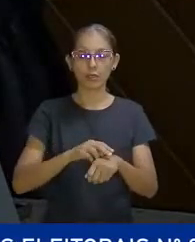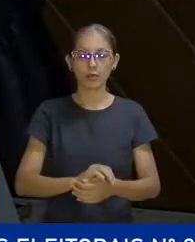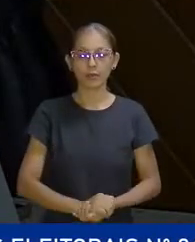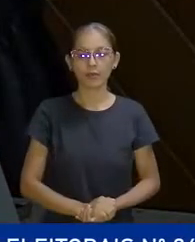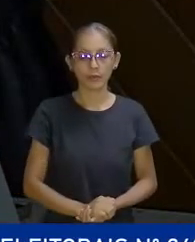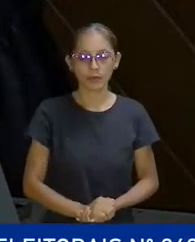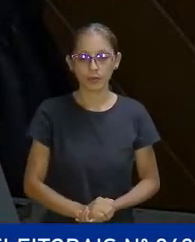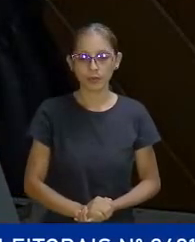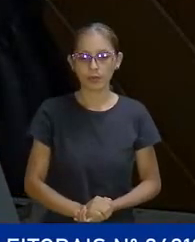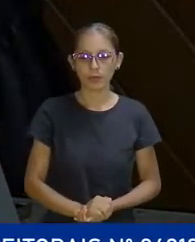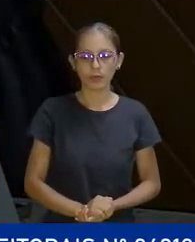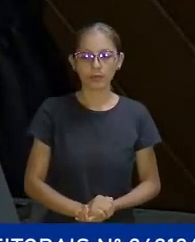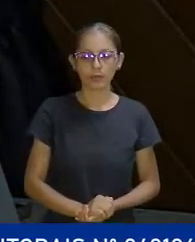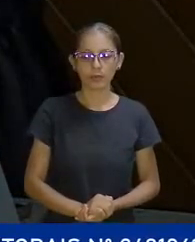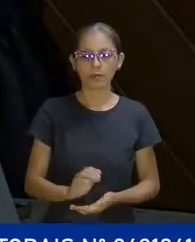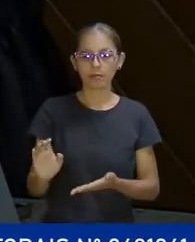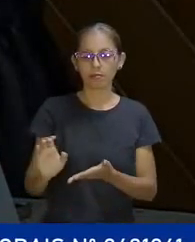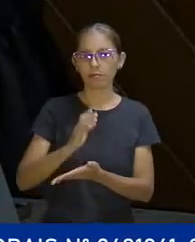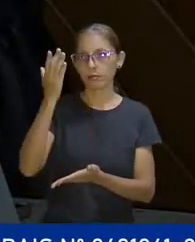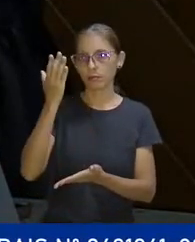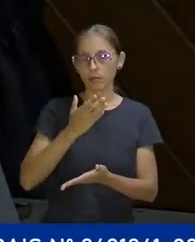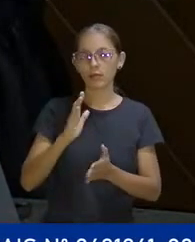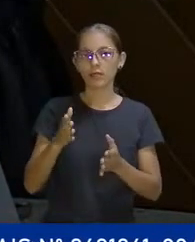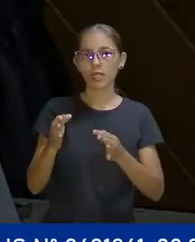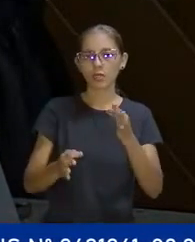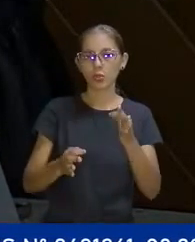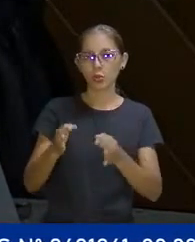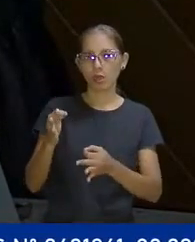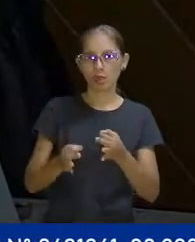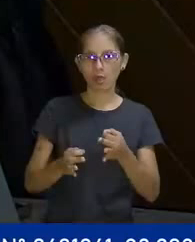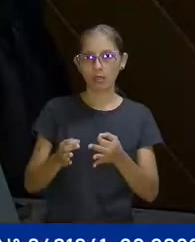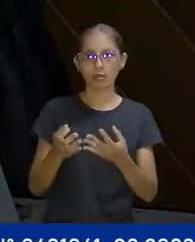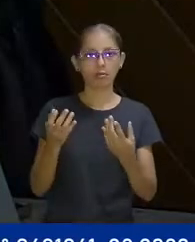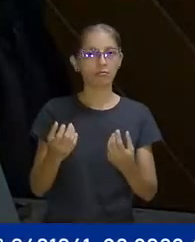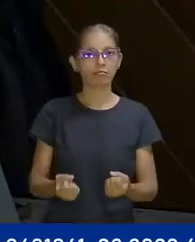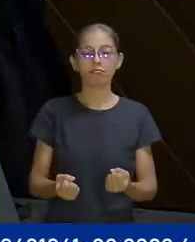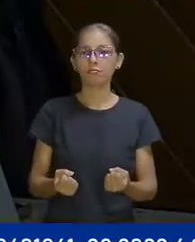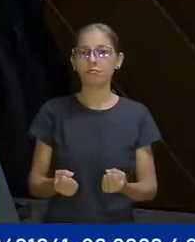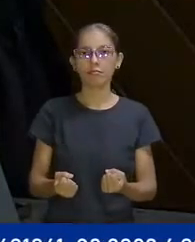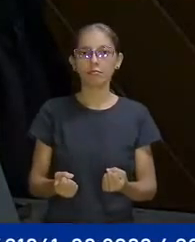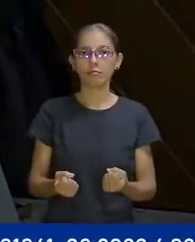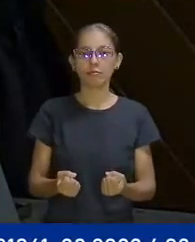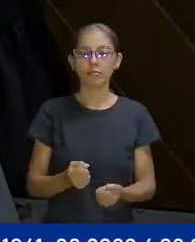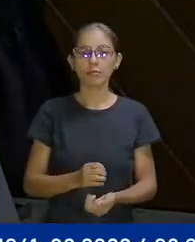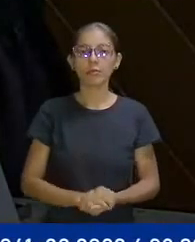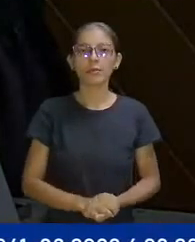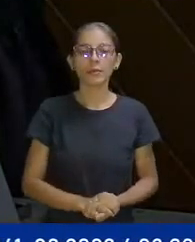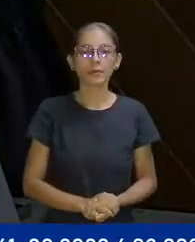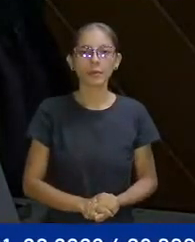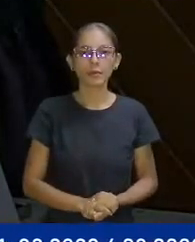julgada desaprovada por esta Corte em 11 de outubro de 2023, nos termos do Acórdão